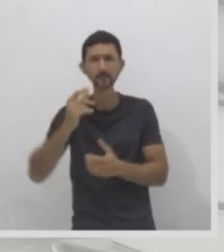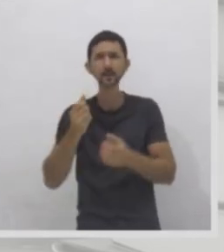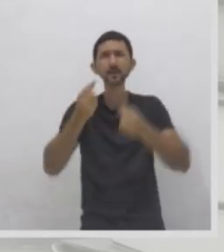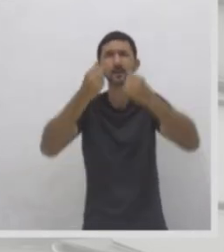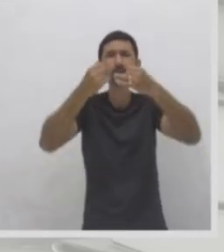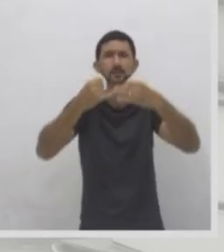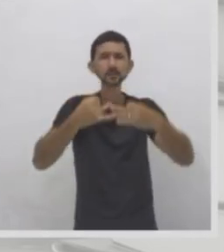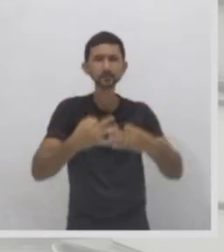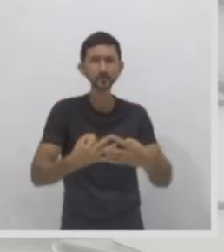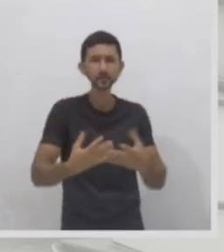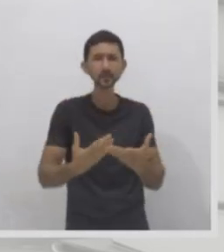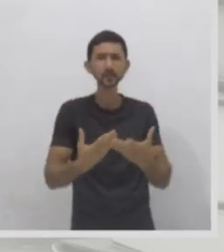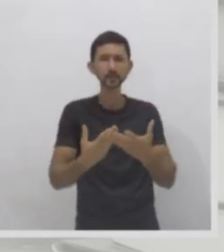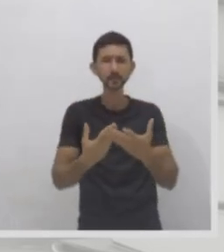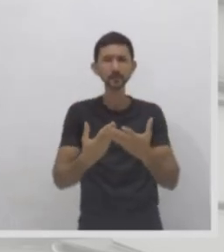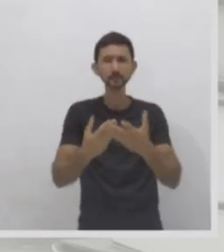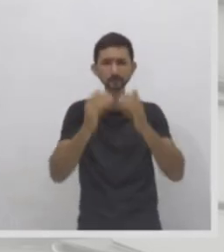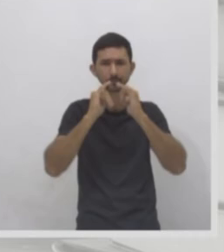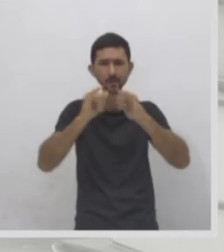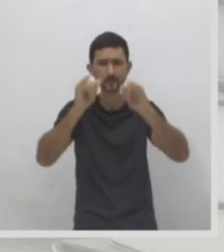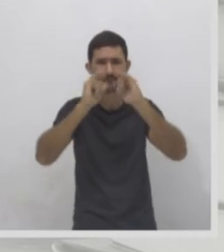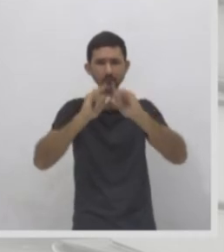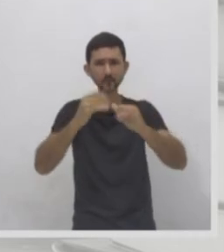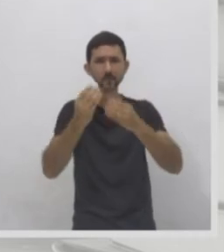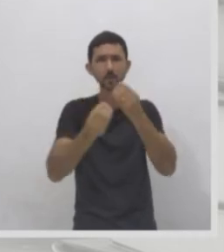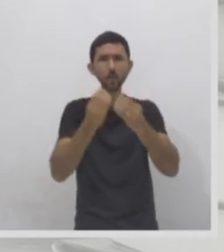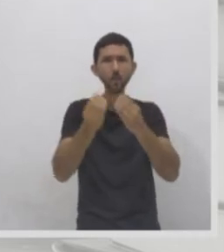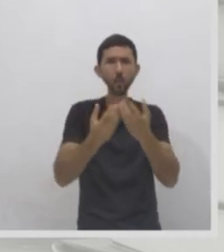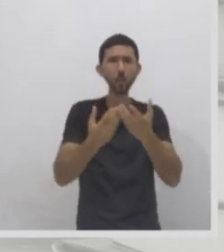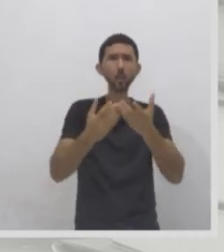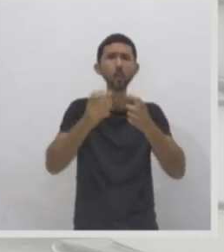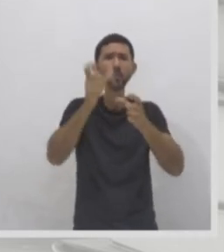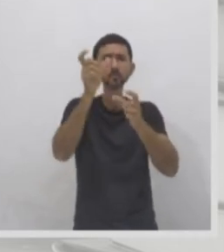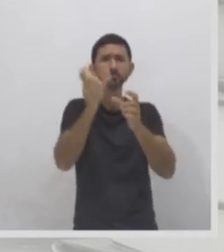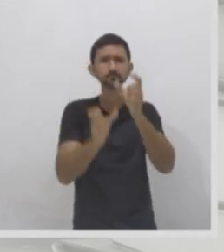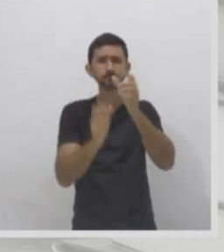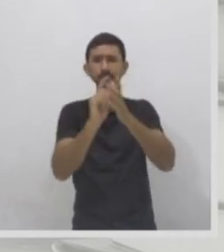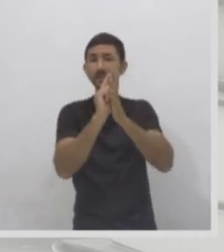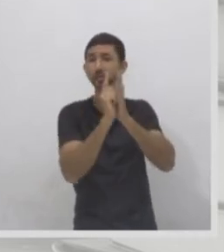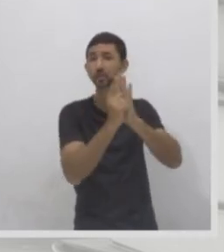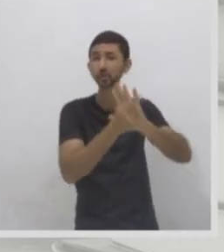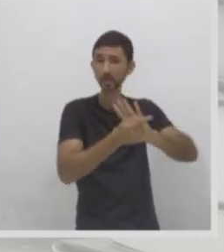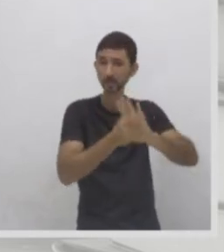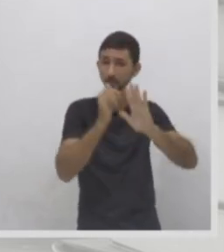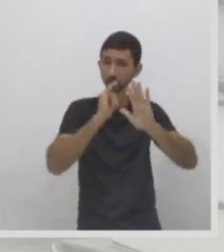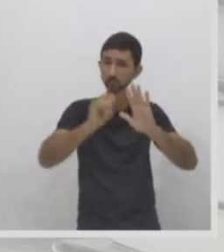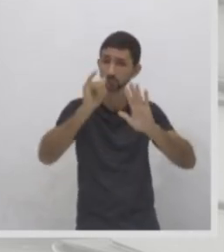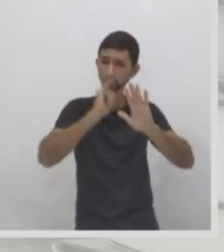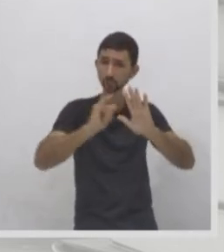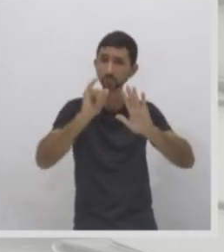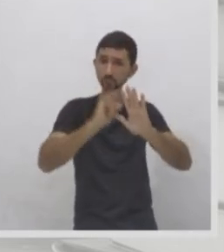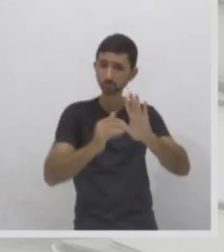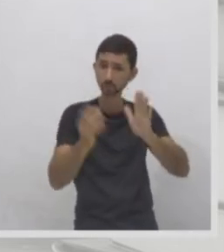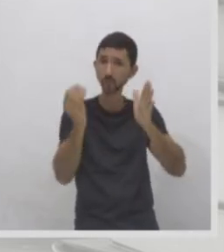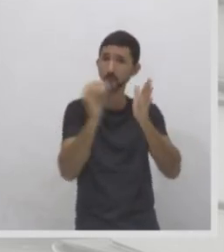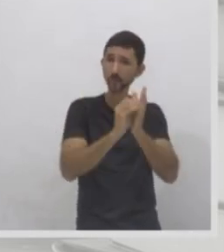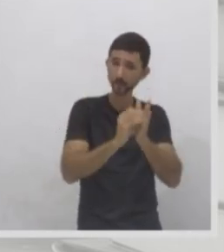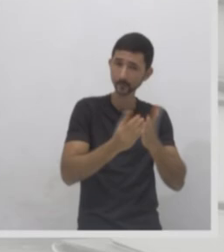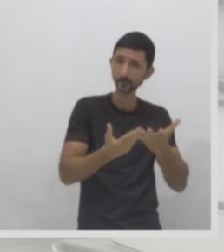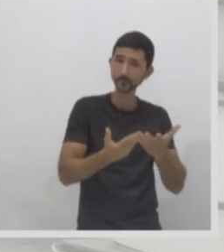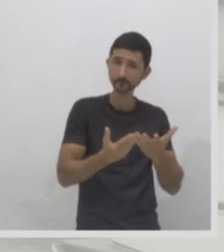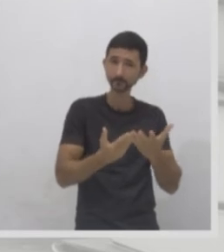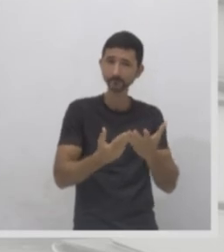falando do gênero notícia e de como o adjunto adverbial e o adjunto adnominal eles vão aparecer. Se eles